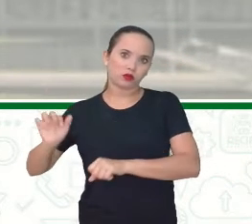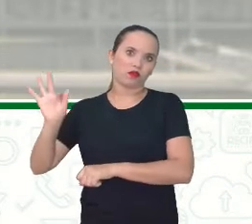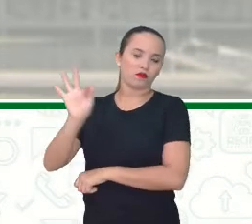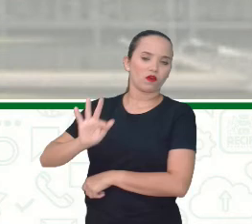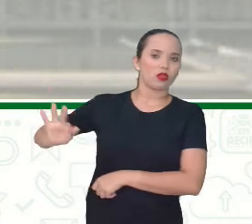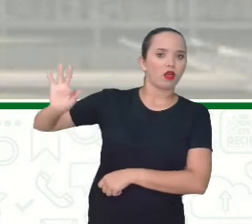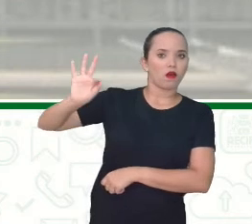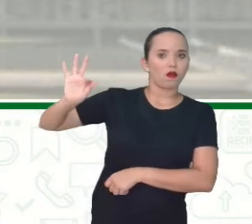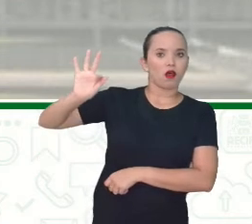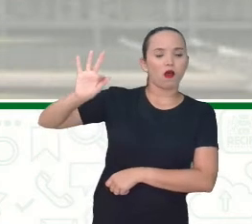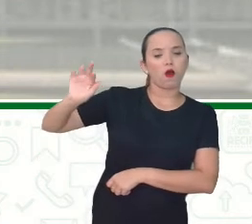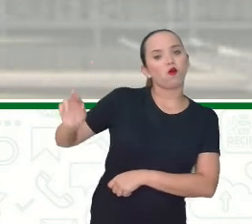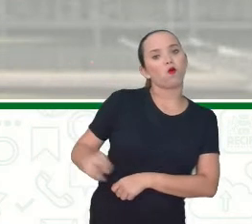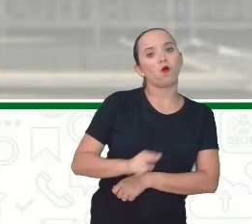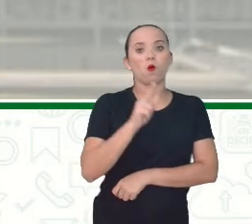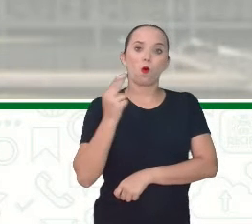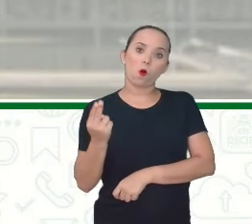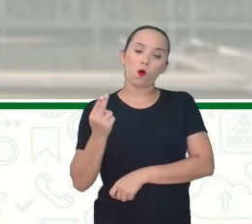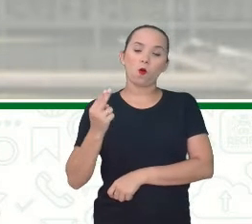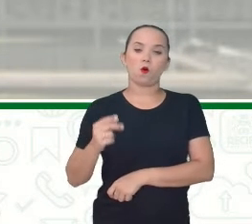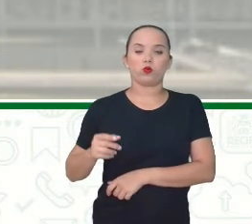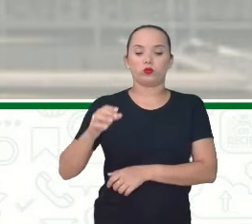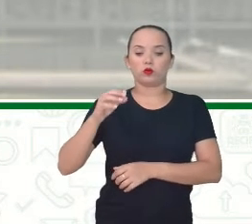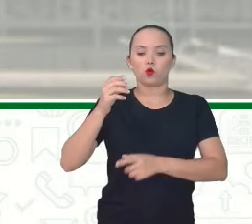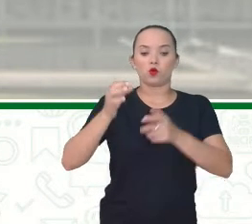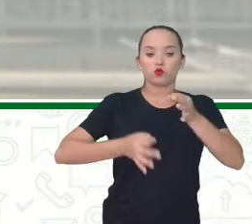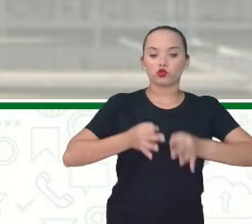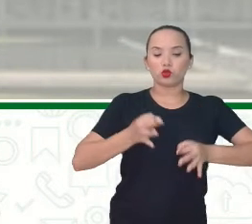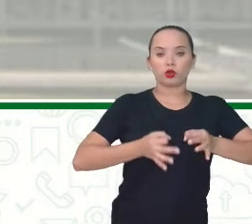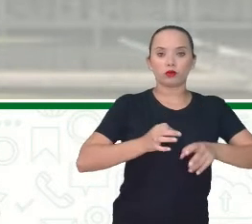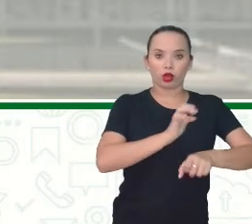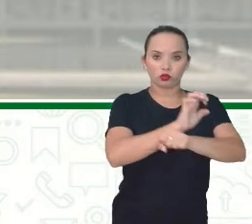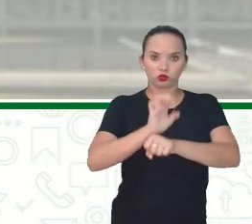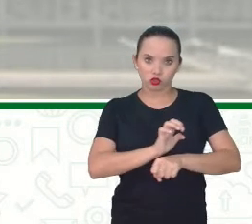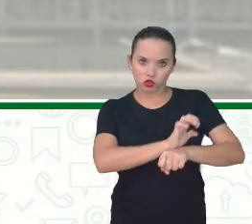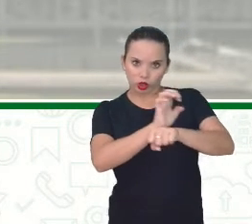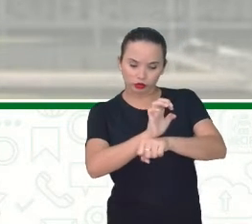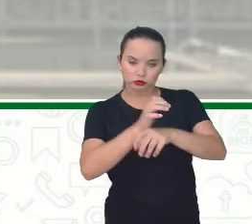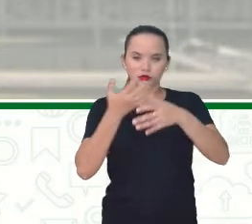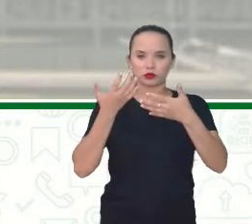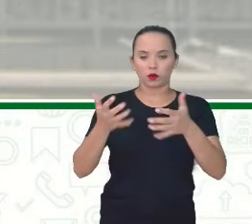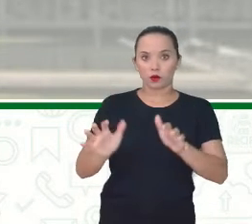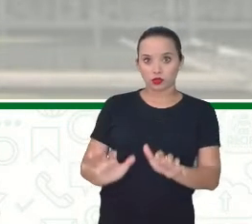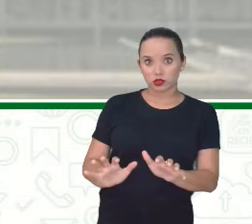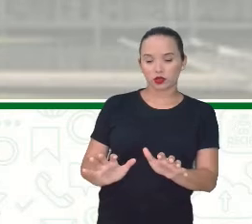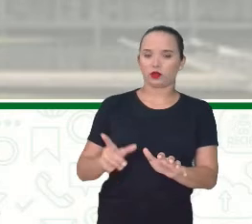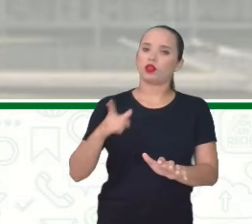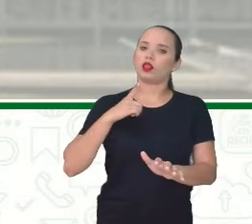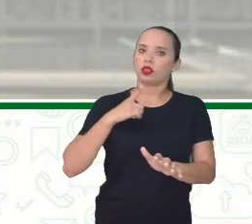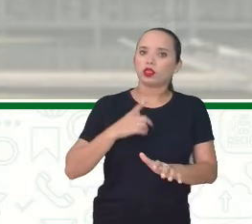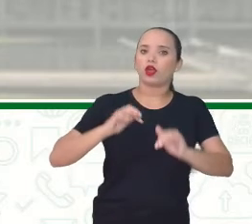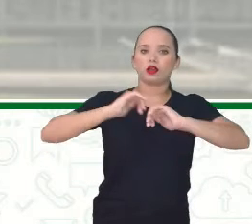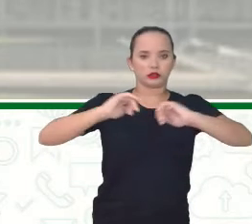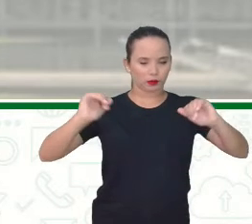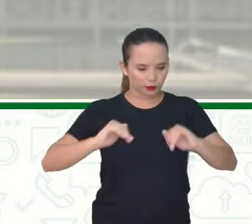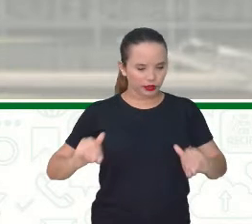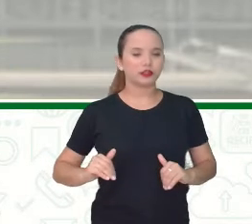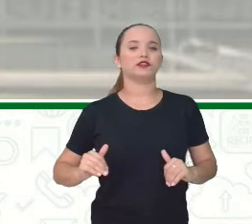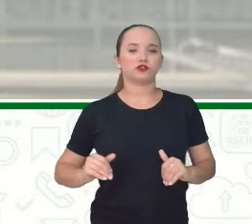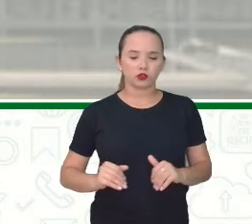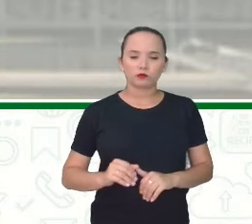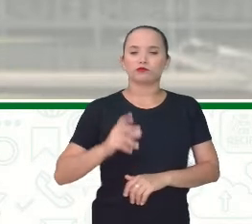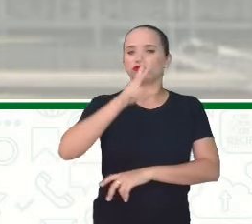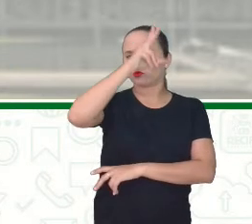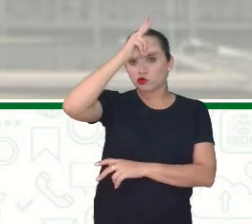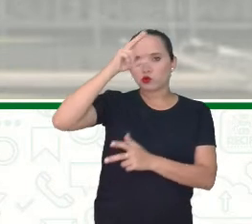Tribunal Federal ou os tribunais, né, estaduais. Então, nesse sentido, existe a separação entre os